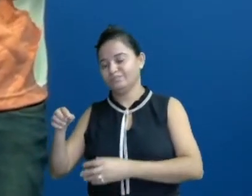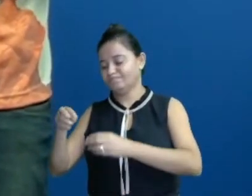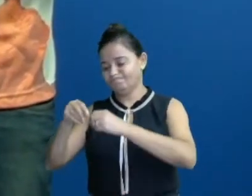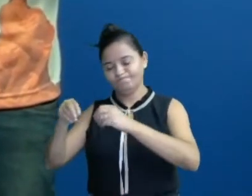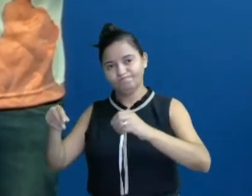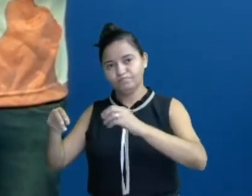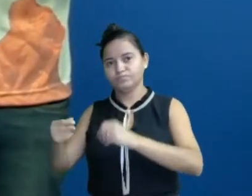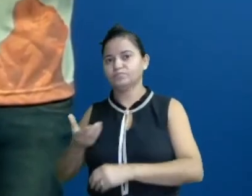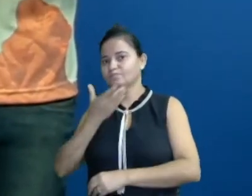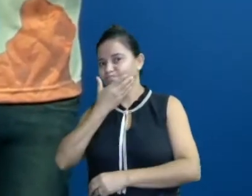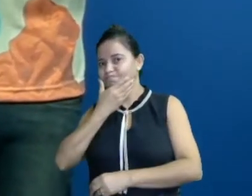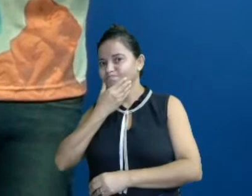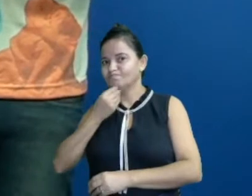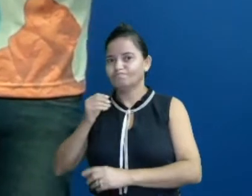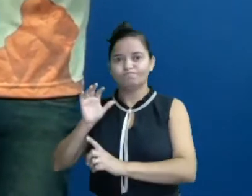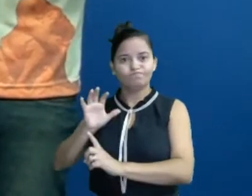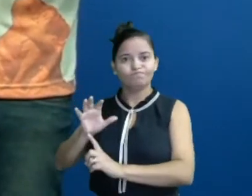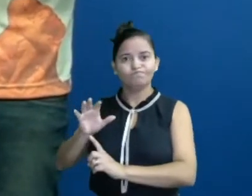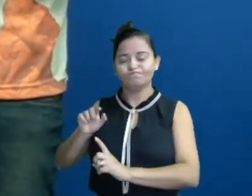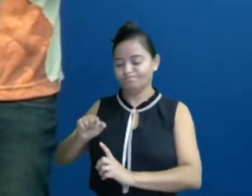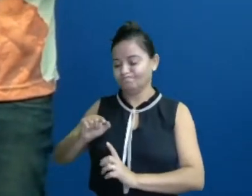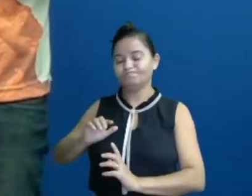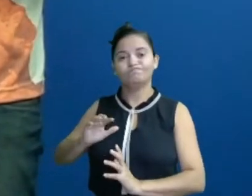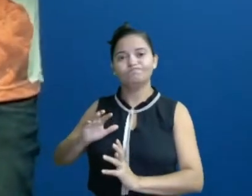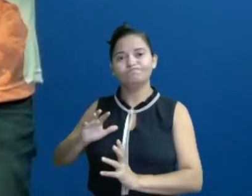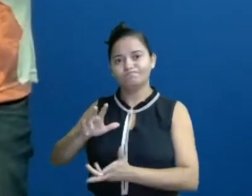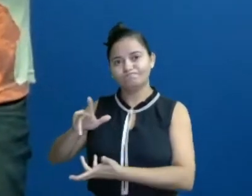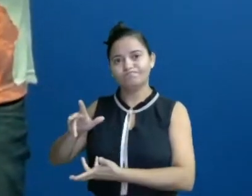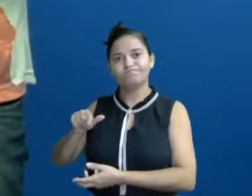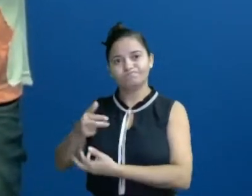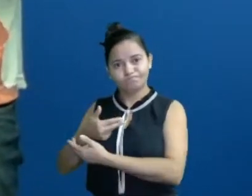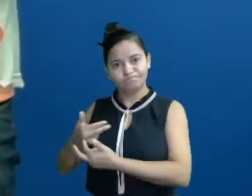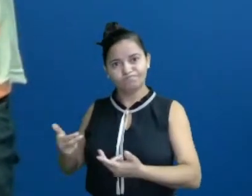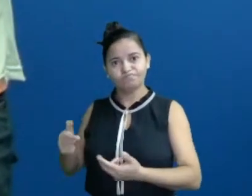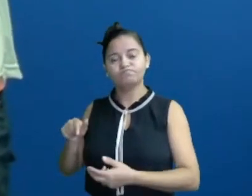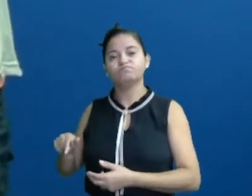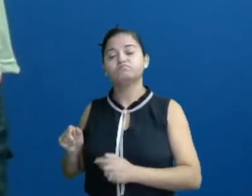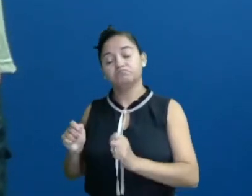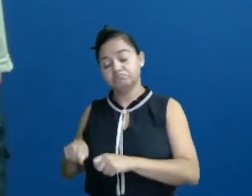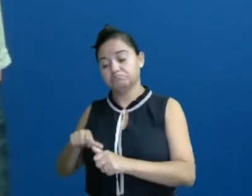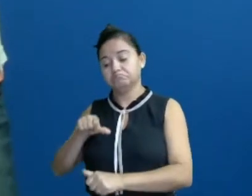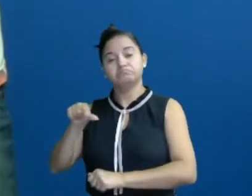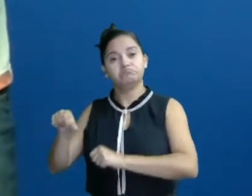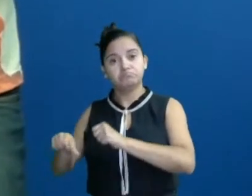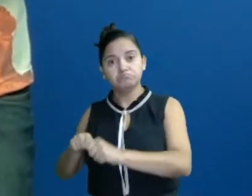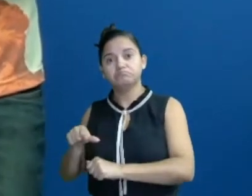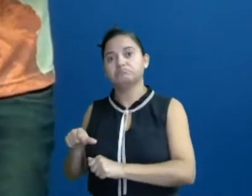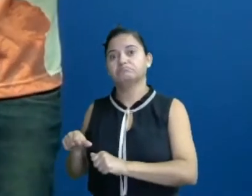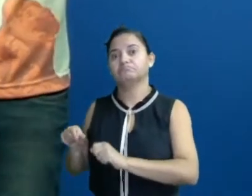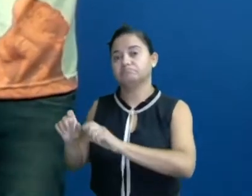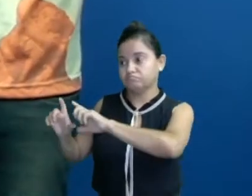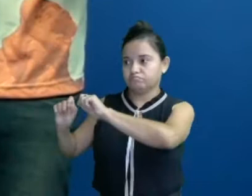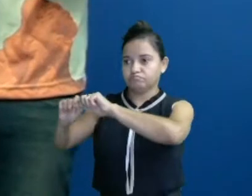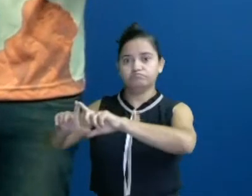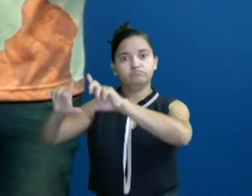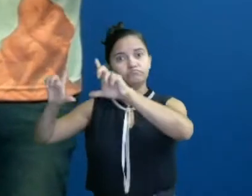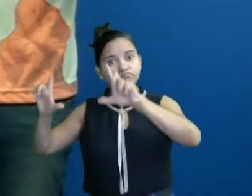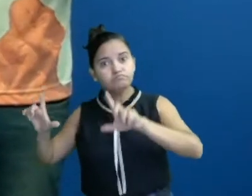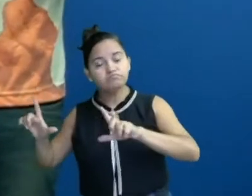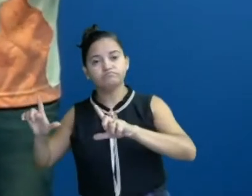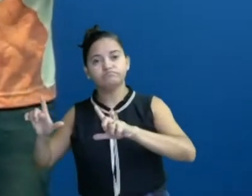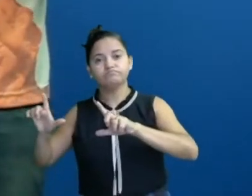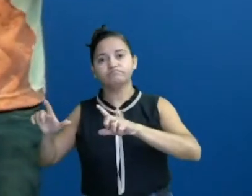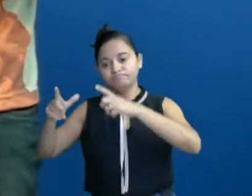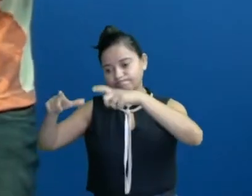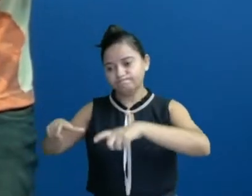que promovem, que provocam, né? Os homens, eles possuem a capacidade de modificar as paisagens, de modificar ali as paisagens